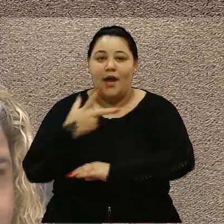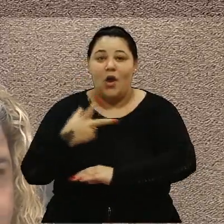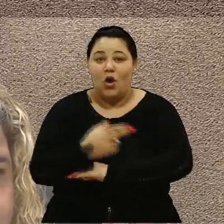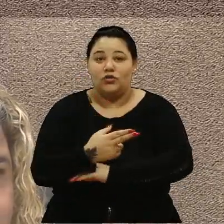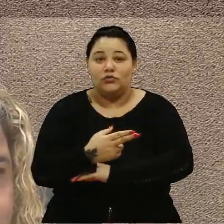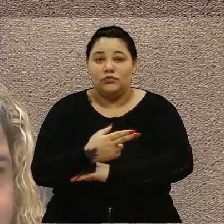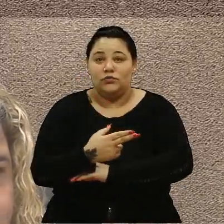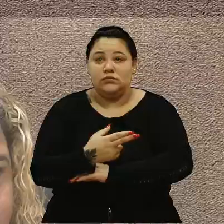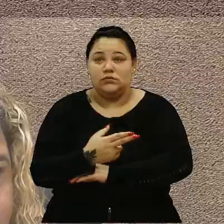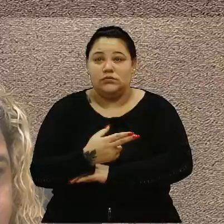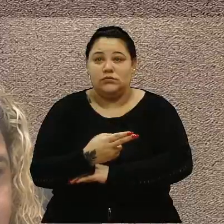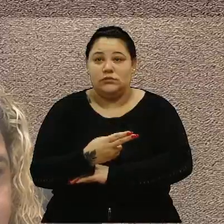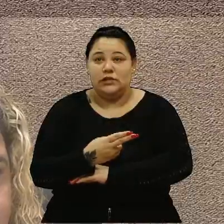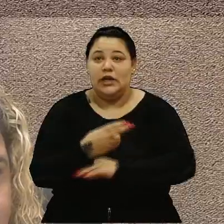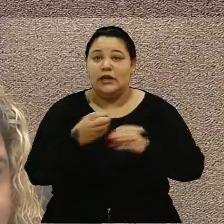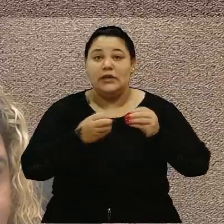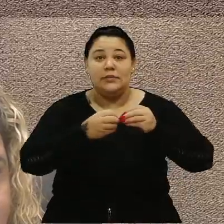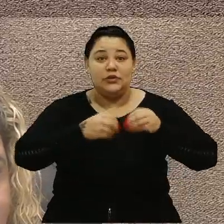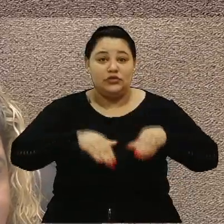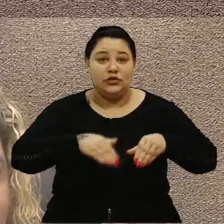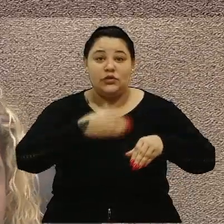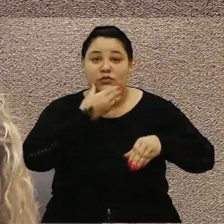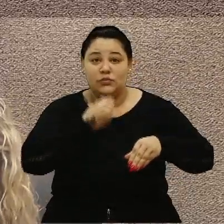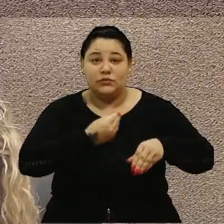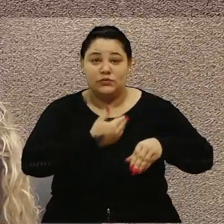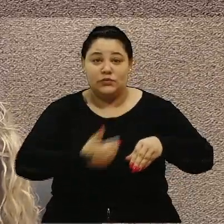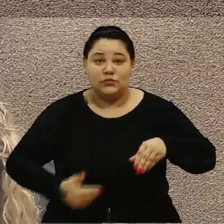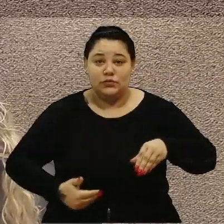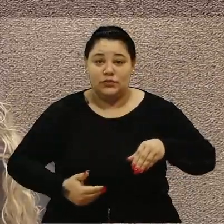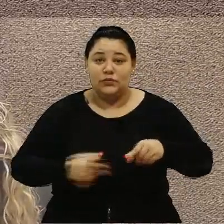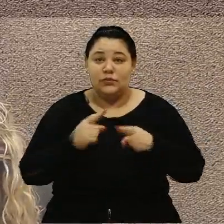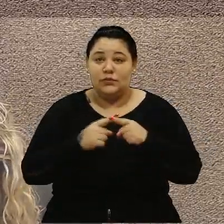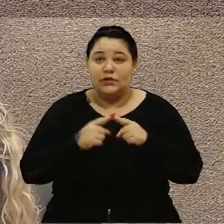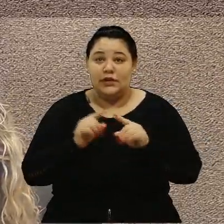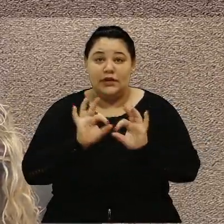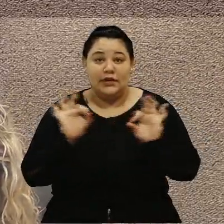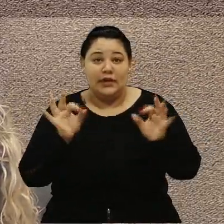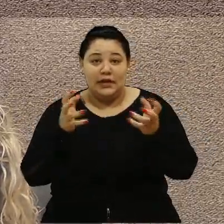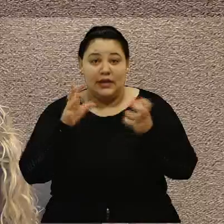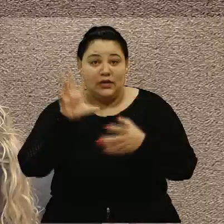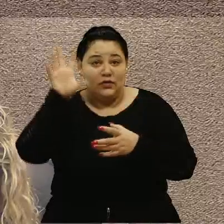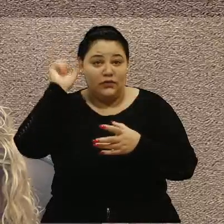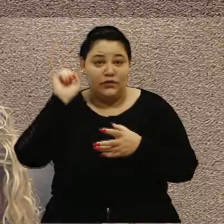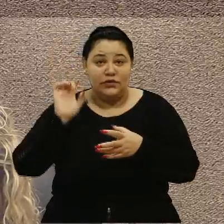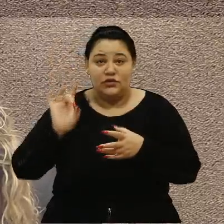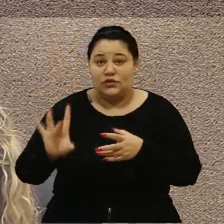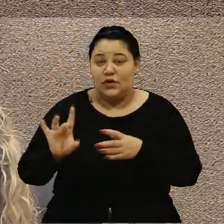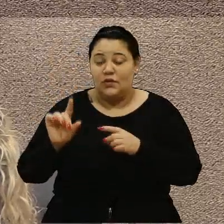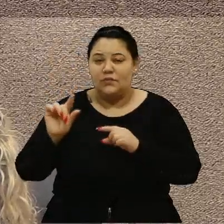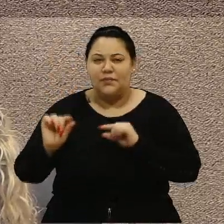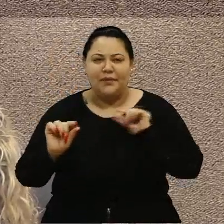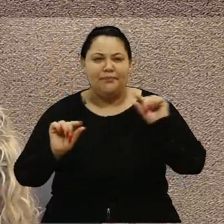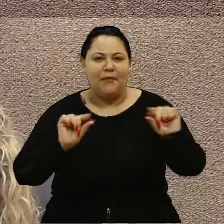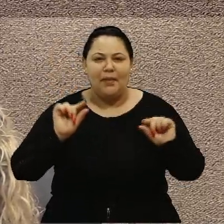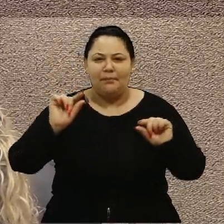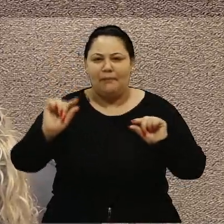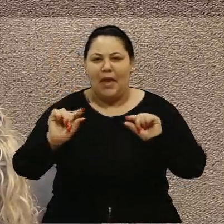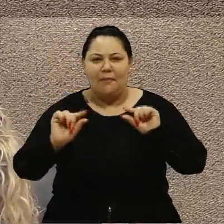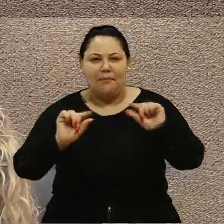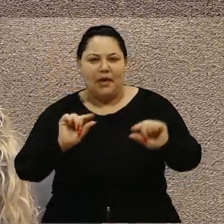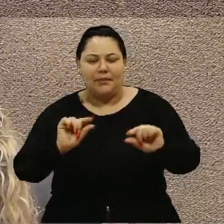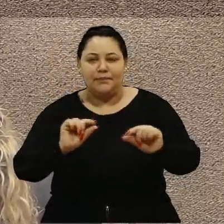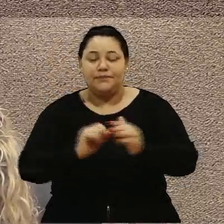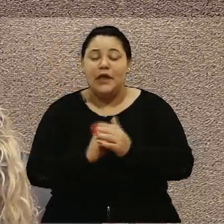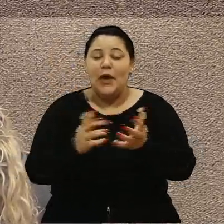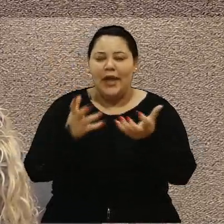que é aquela que detona os homens públicos, porque ninguém quer escutar a matéria, só os cortezinhos, né? Então eu quero dizer